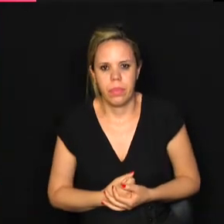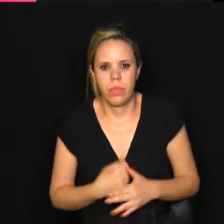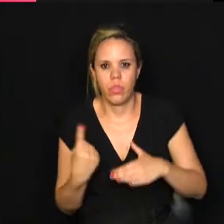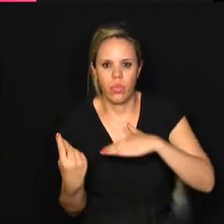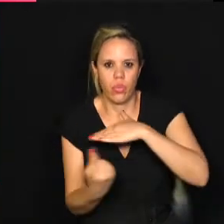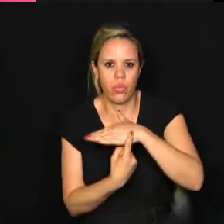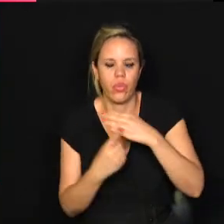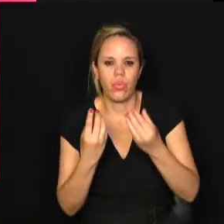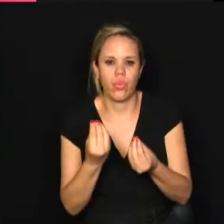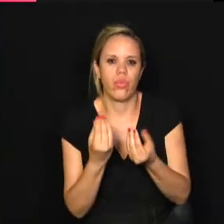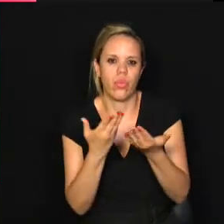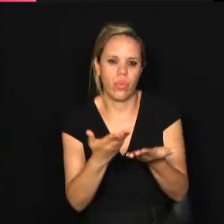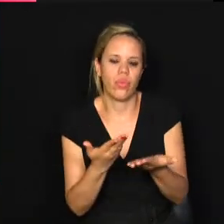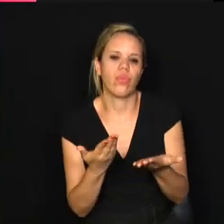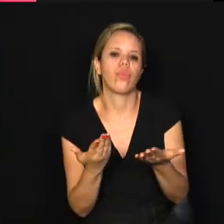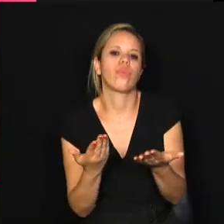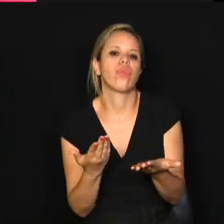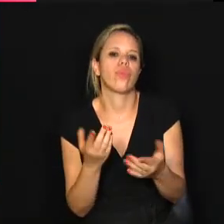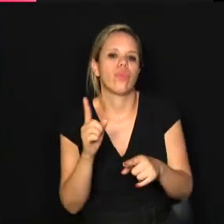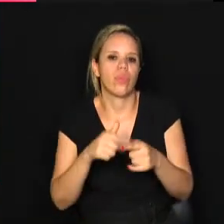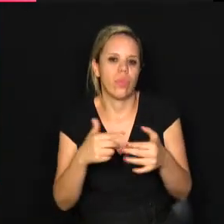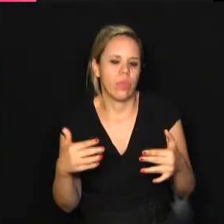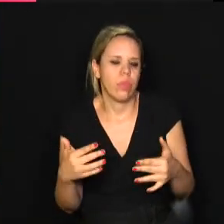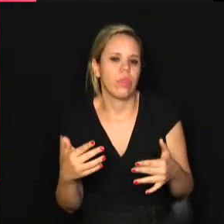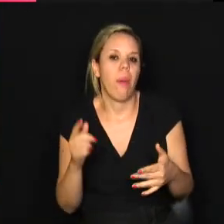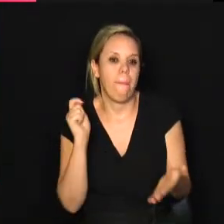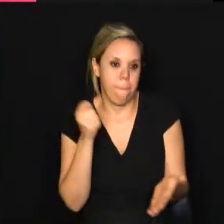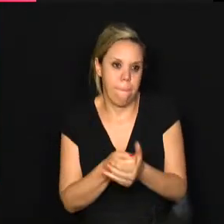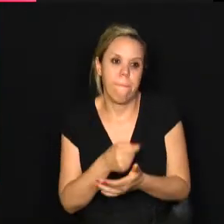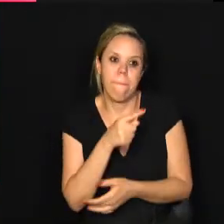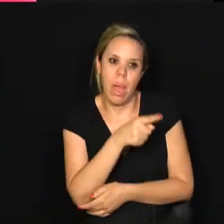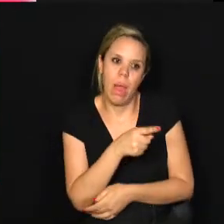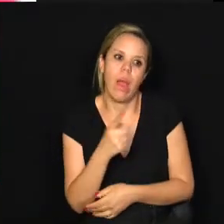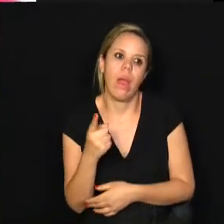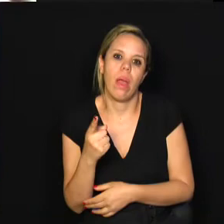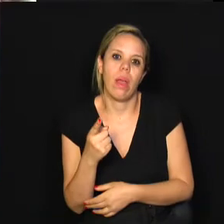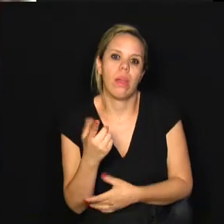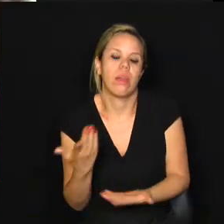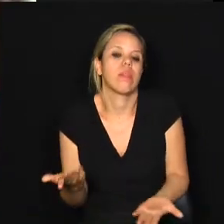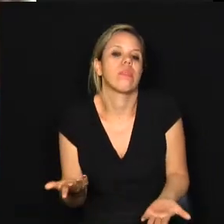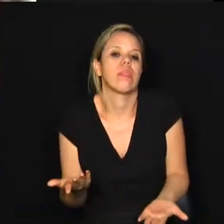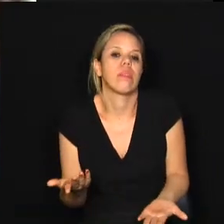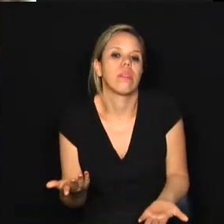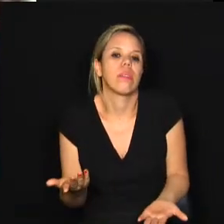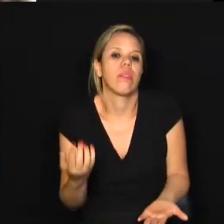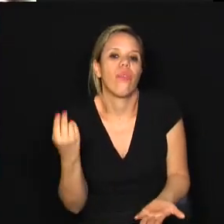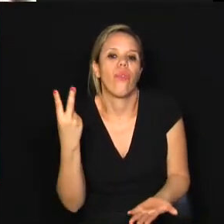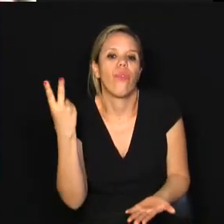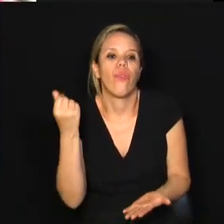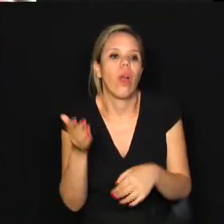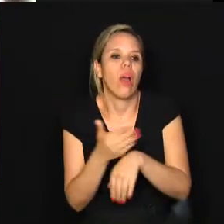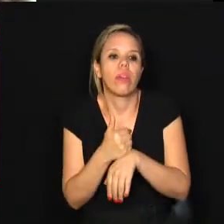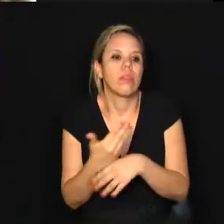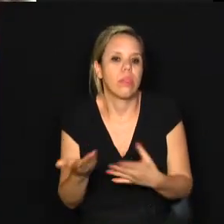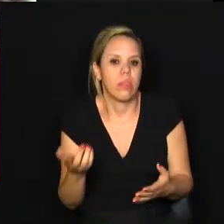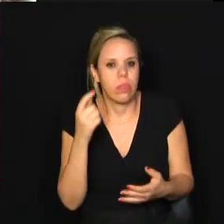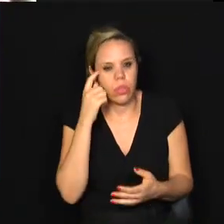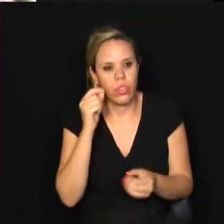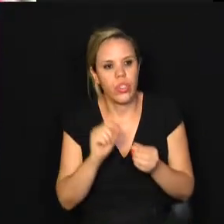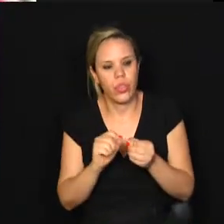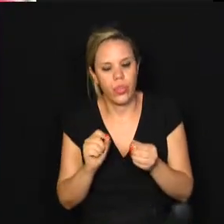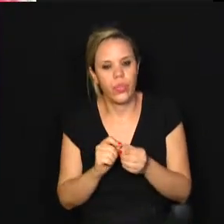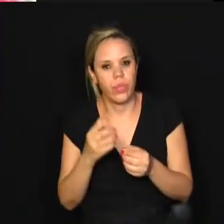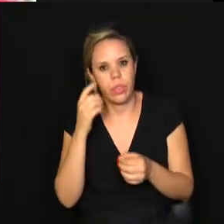lá postar a sua mercadoria ou a sua encomenda, ele paga. Quer dizer, o Correio já recebeu o valor antecipadamente, já fez um caixa